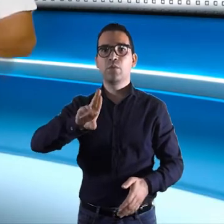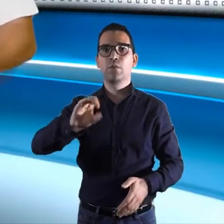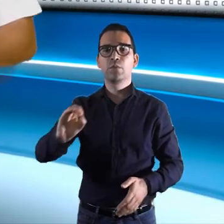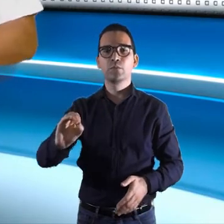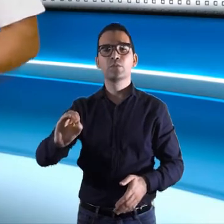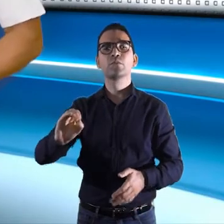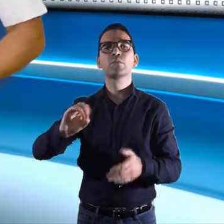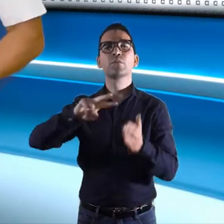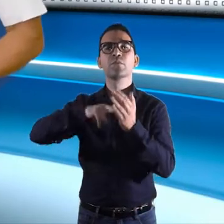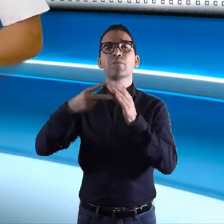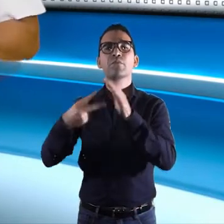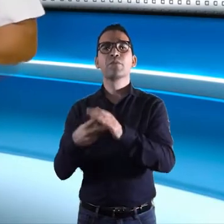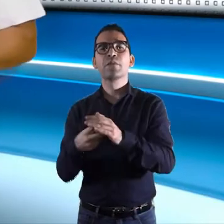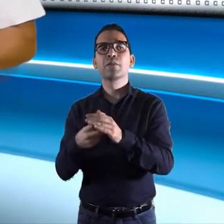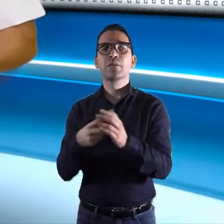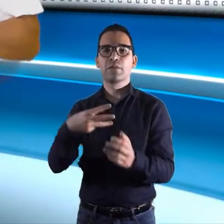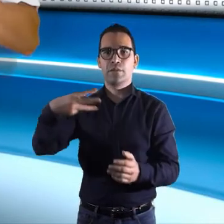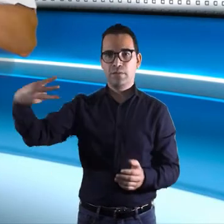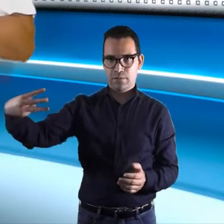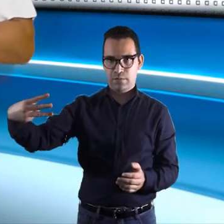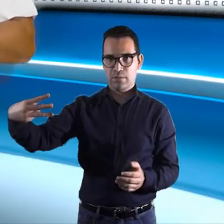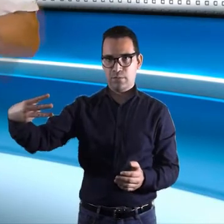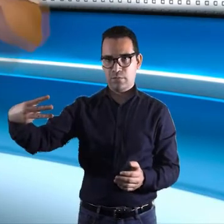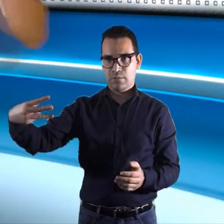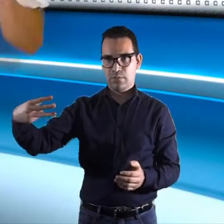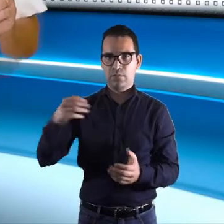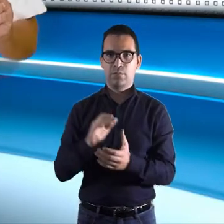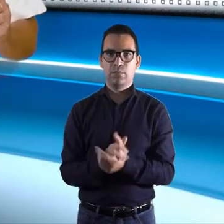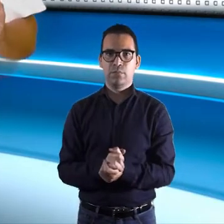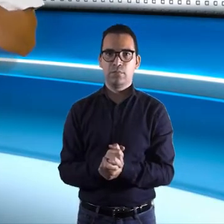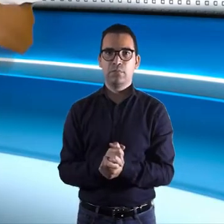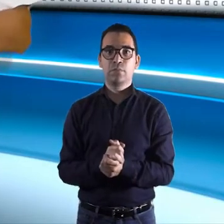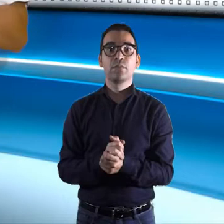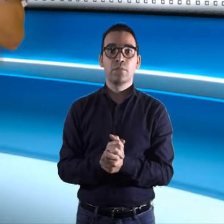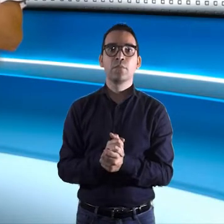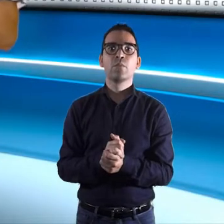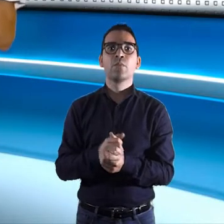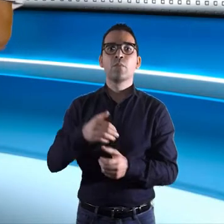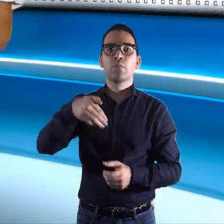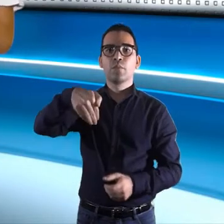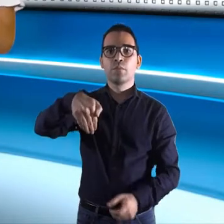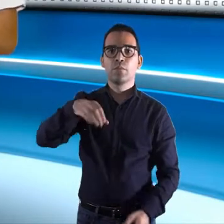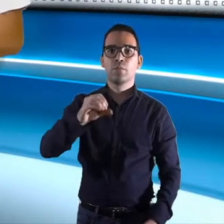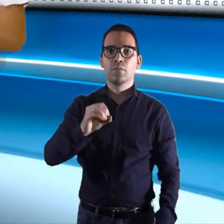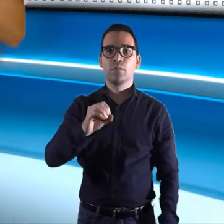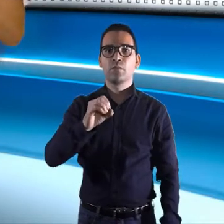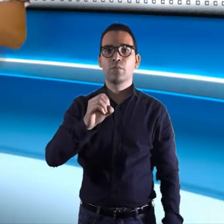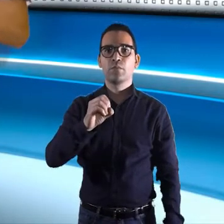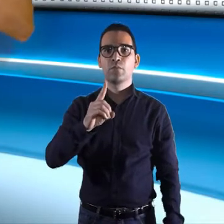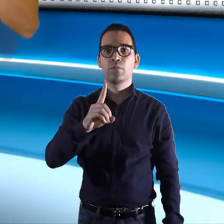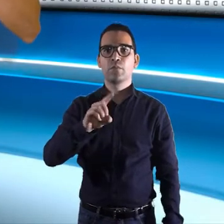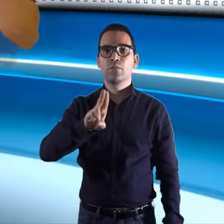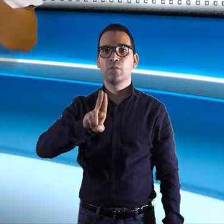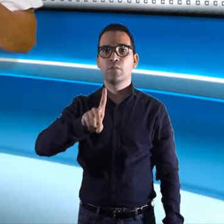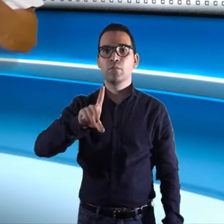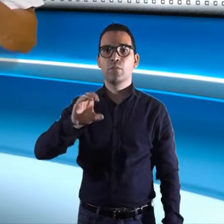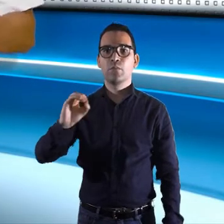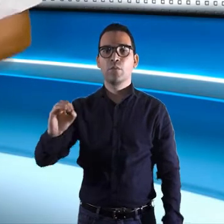é 3. Tranquilo? Lembrando, módulo ou valor absoluto é